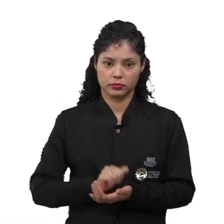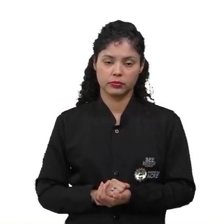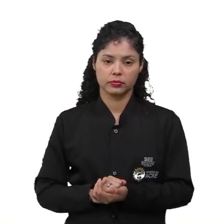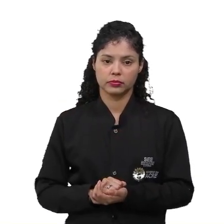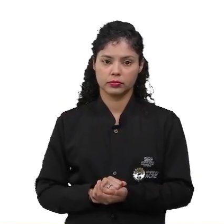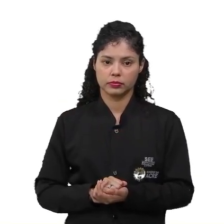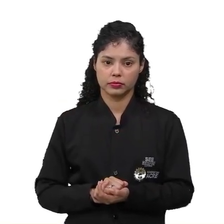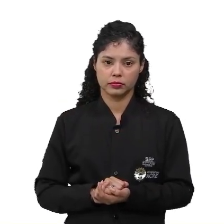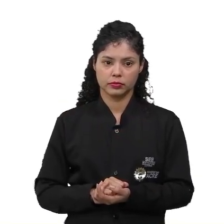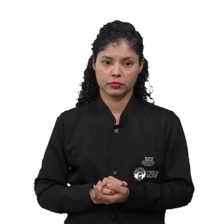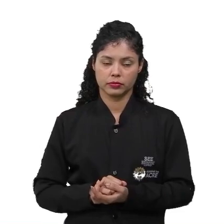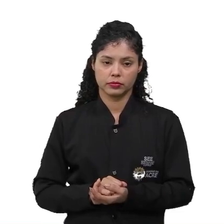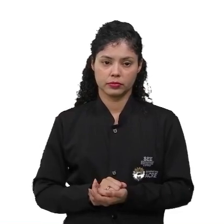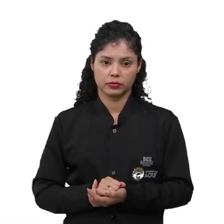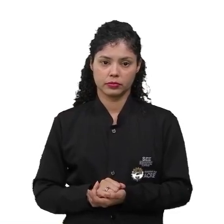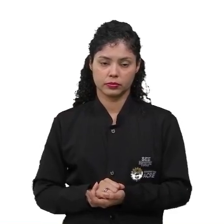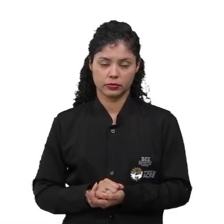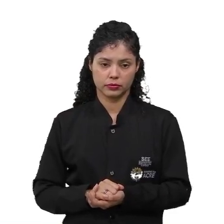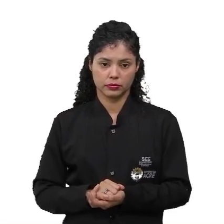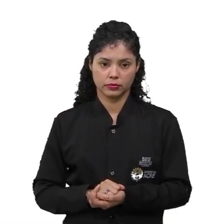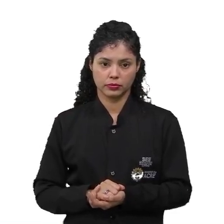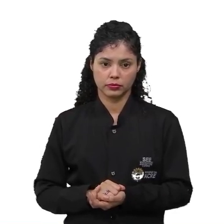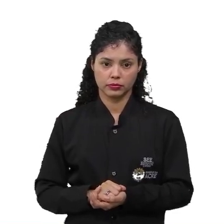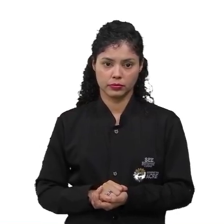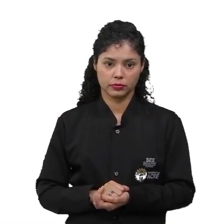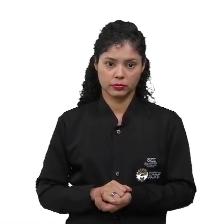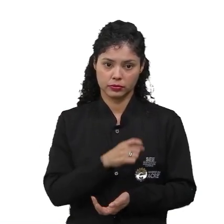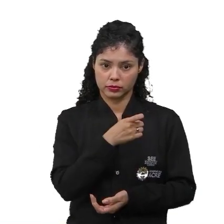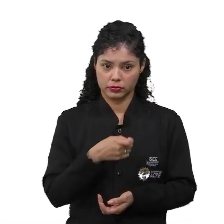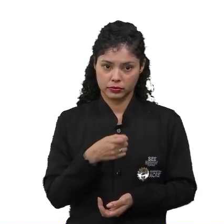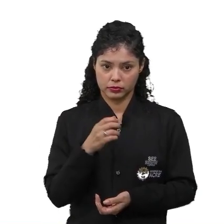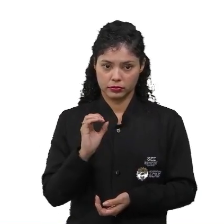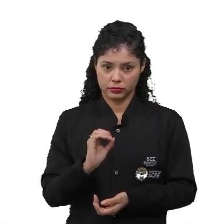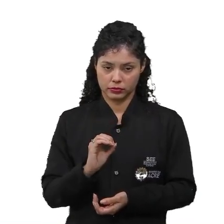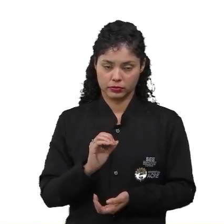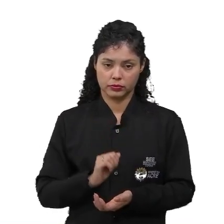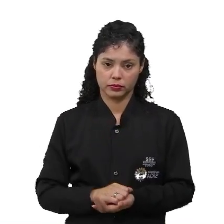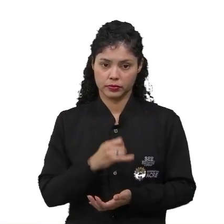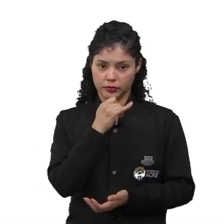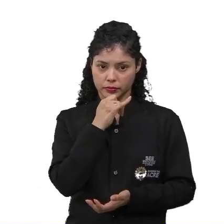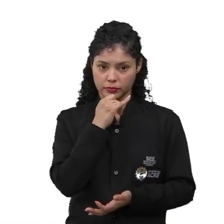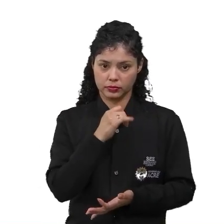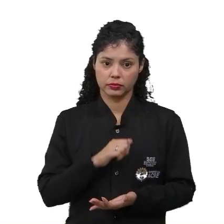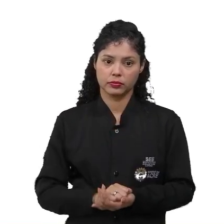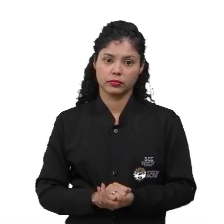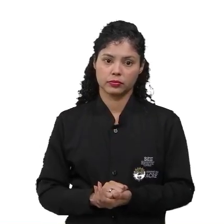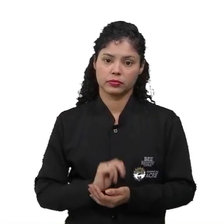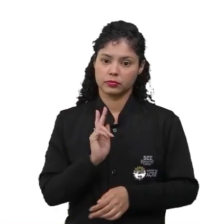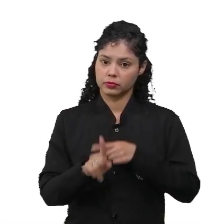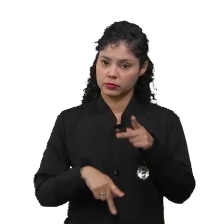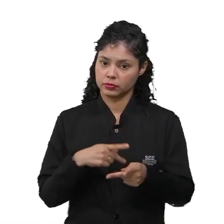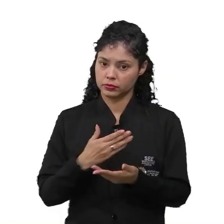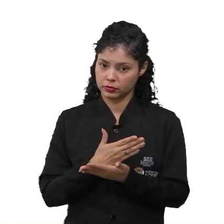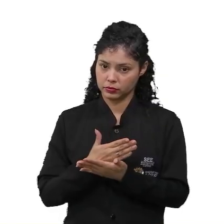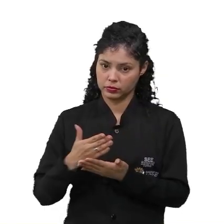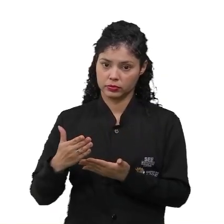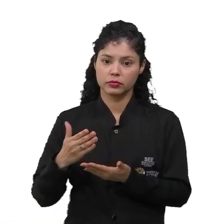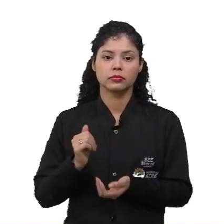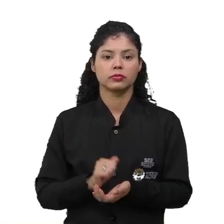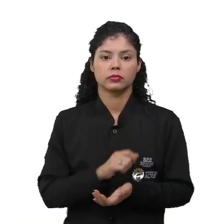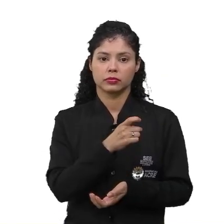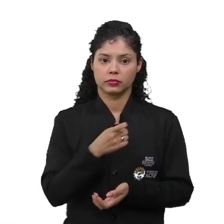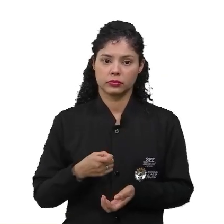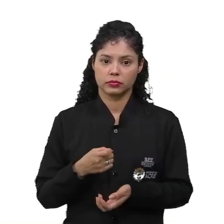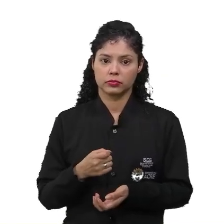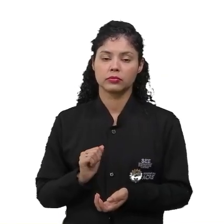z elevado a y, em que esse x0 pode representar, por exemplo, uma população inicial e esse x